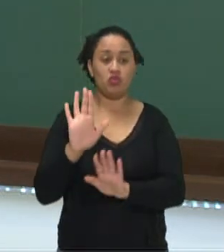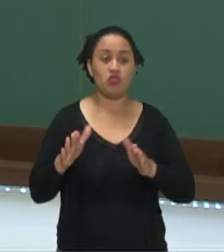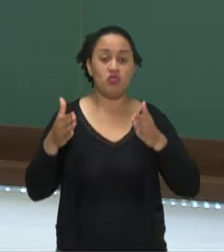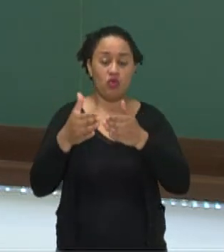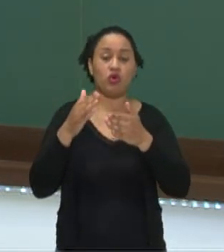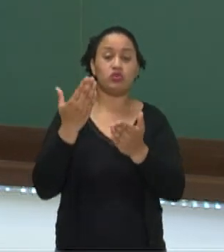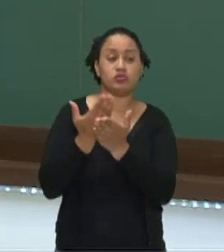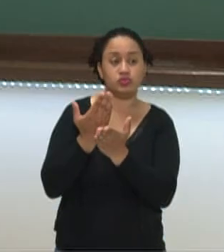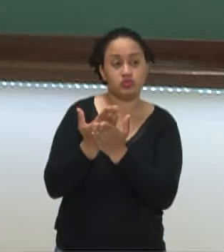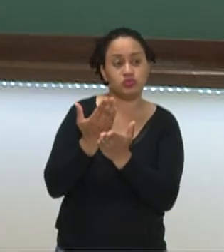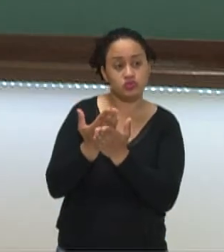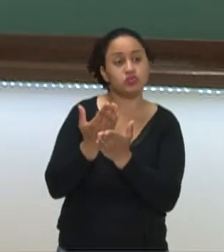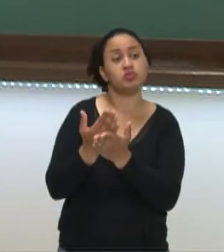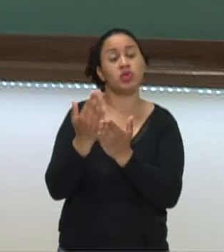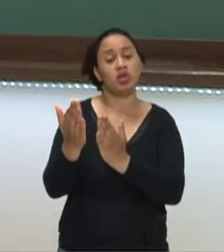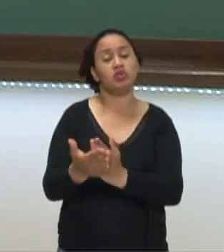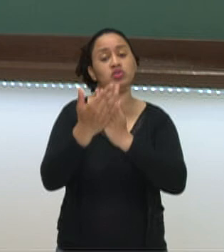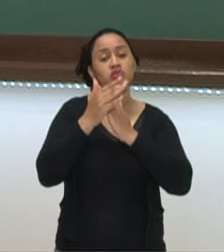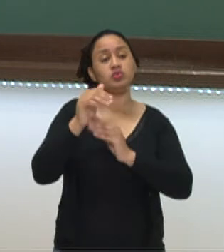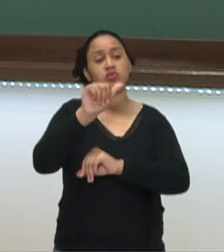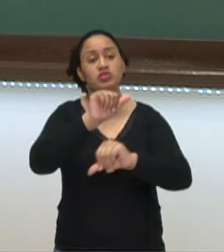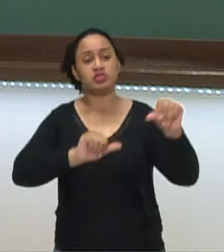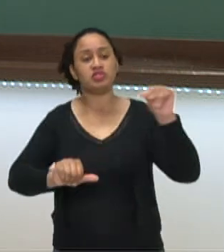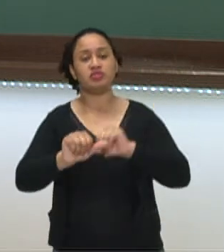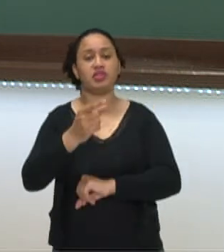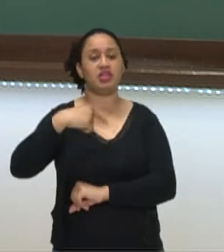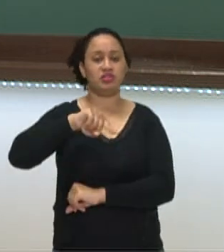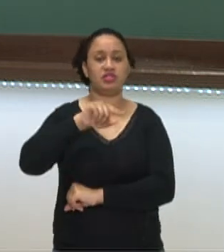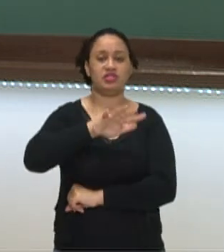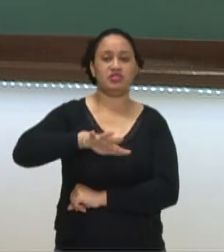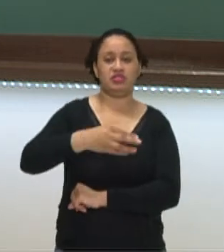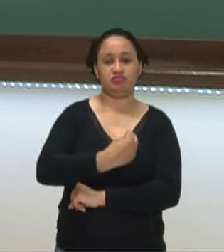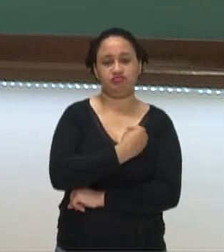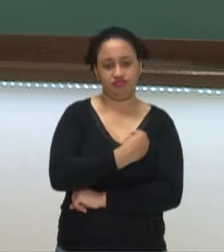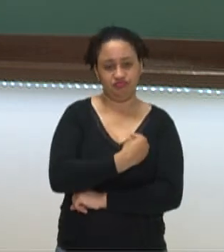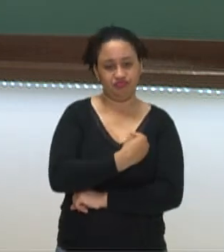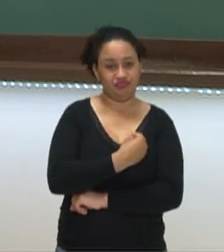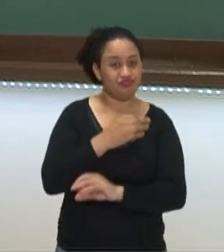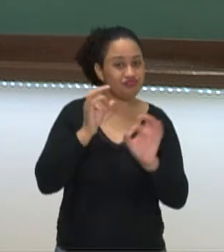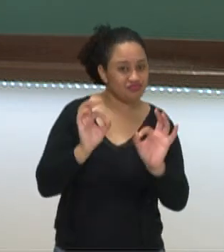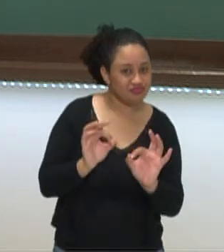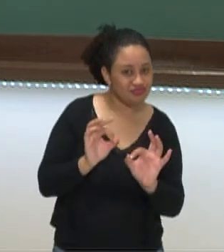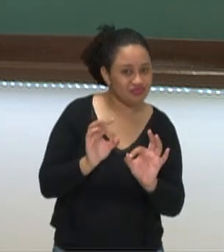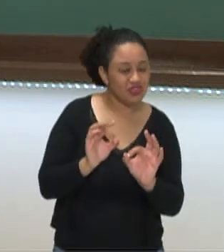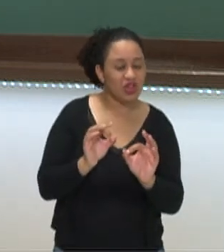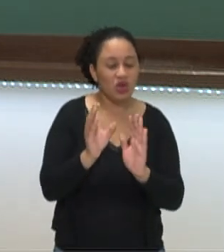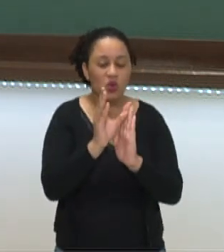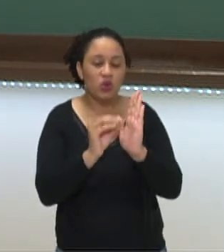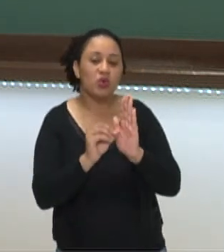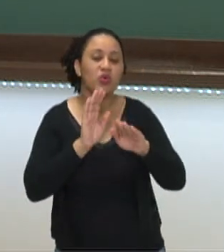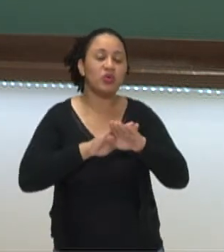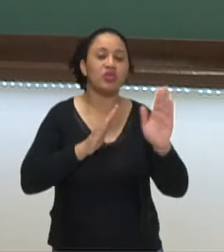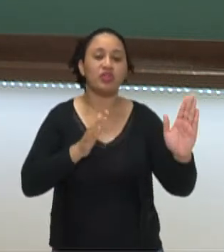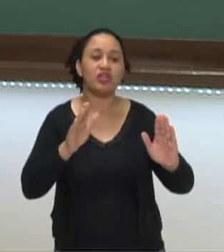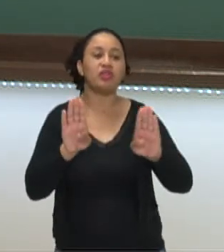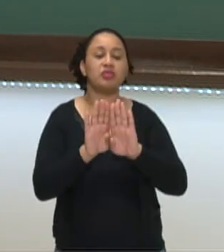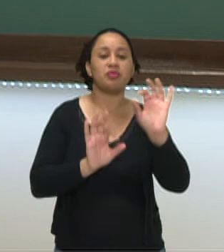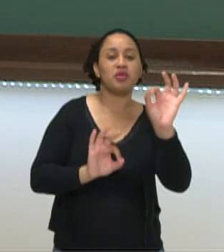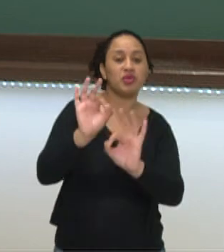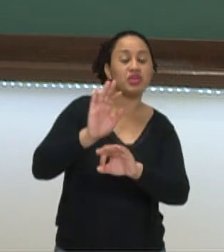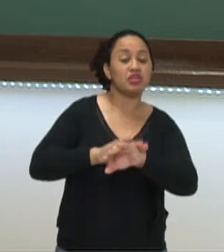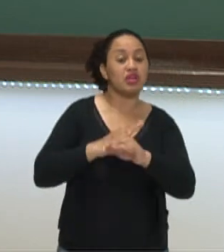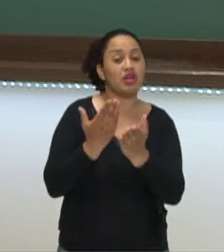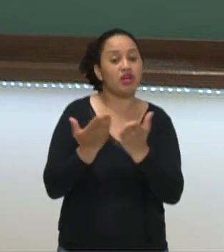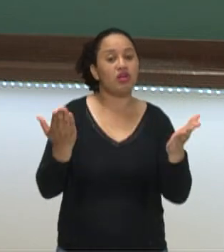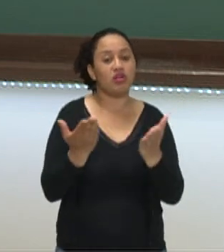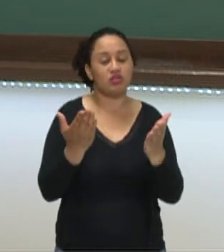Dedicar tempo aos estudos ajuda a transformar a nossa realidade. Certo? Conversamos sobre o tempo e a organização do tempo na aula